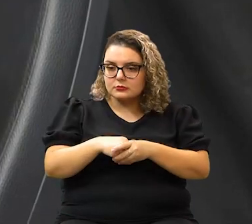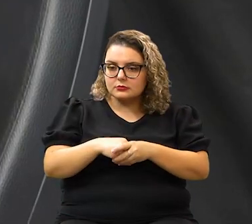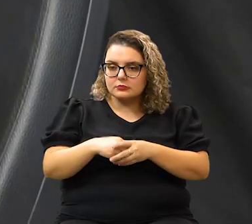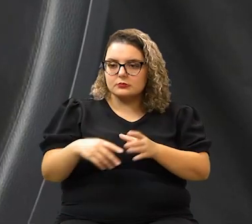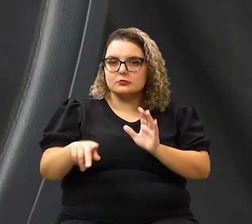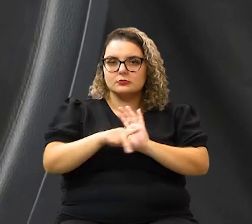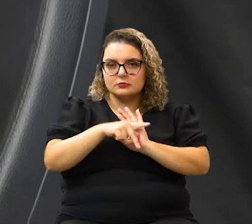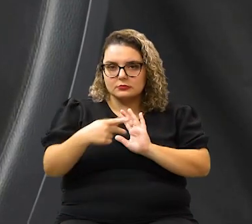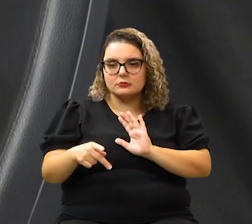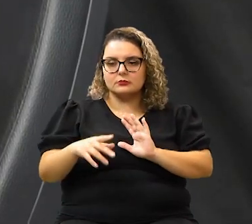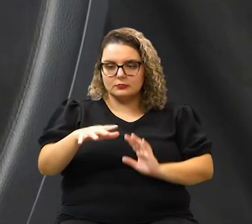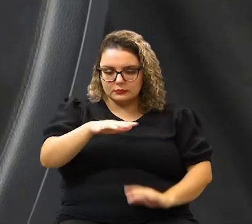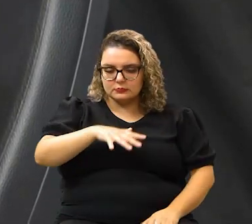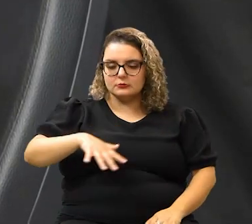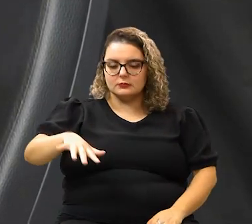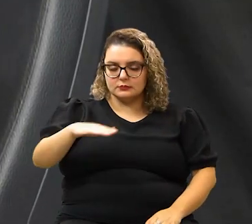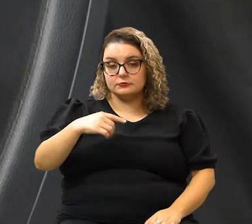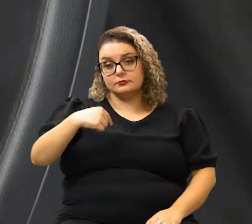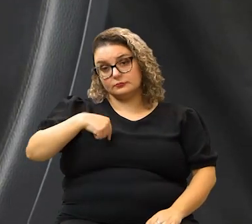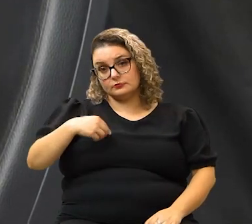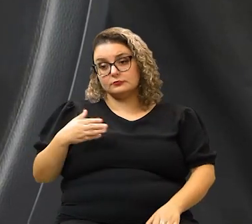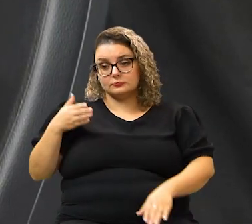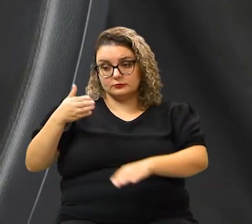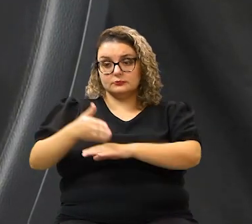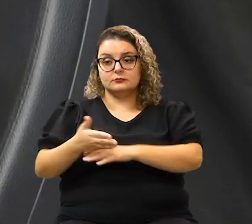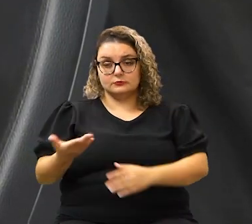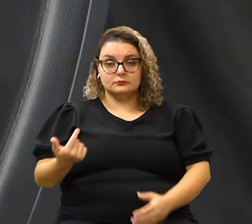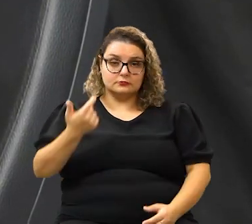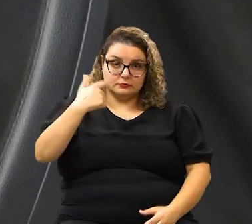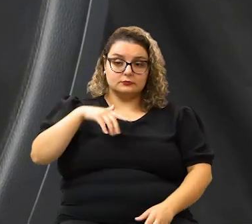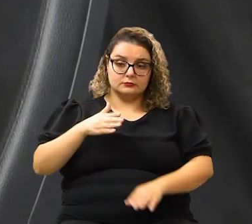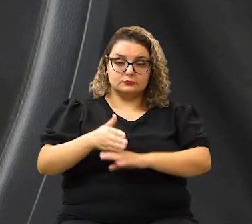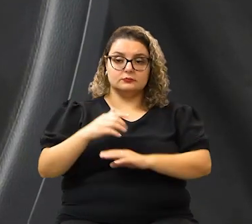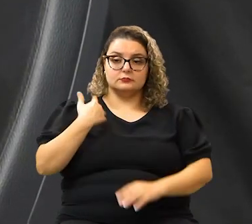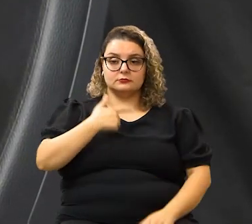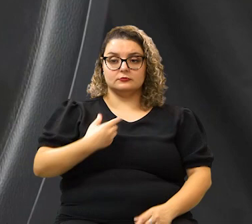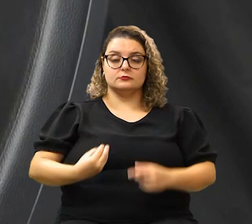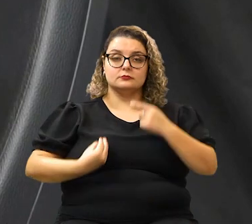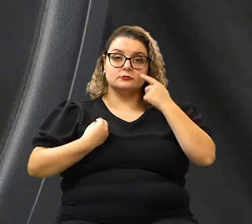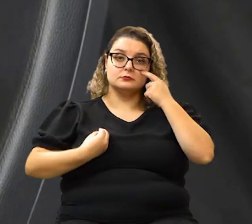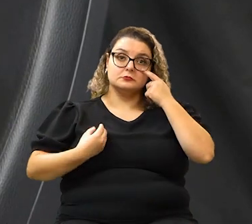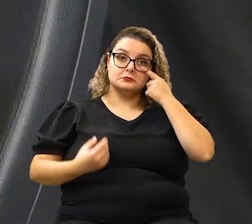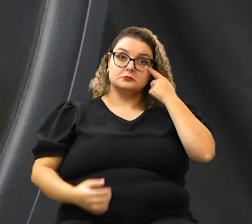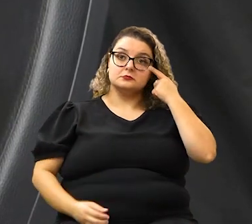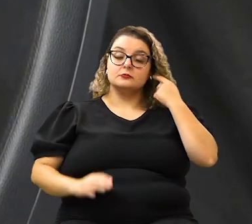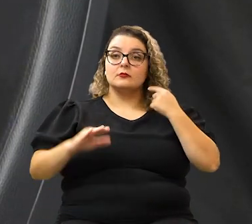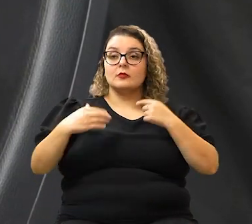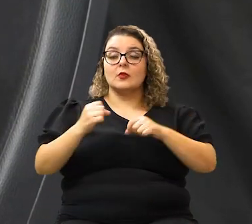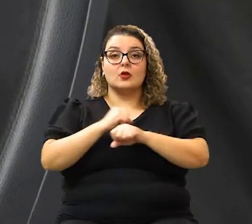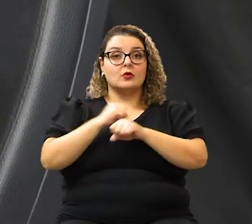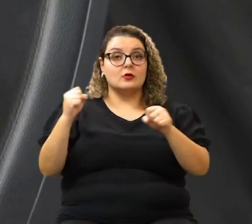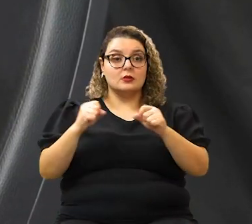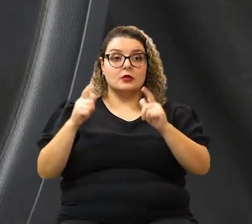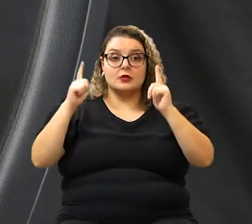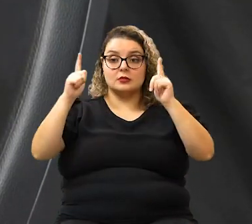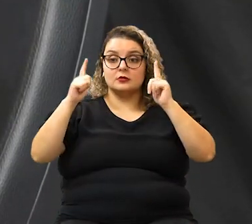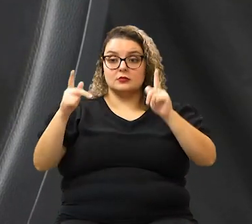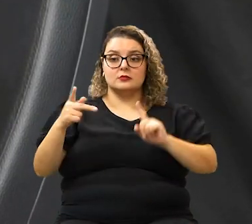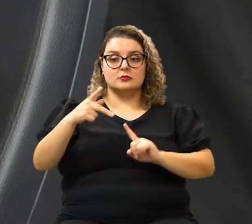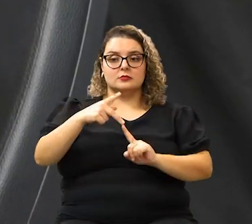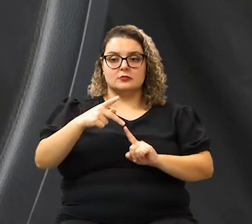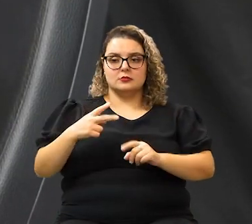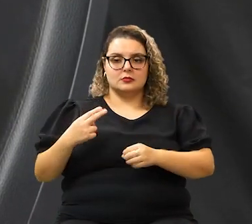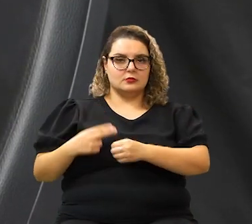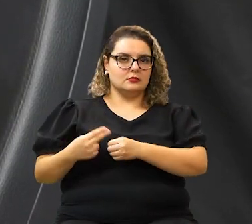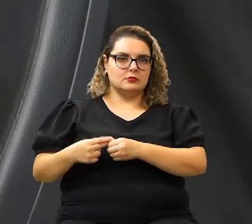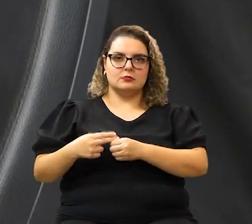universo da nossa vida, né? E aí, quando estoura a greve da Previdência, a Unicamp entra em peso em greve, porque você